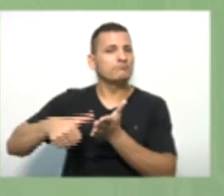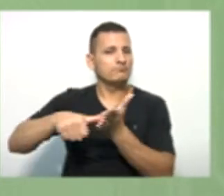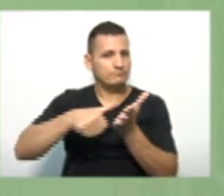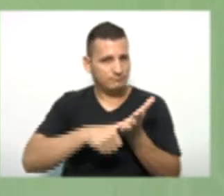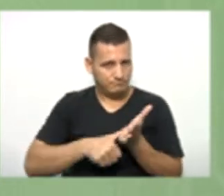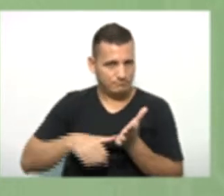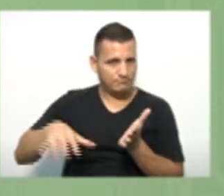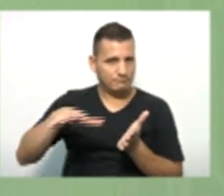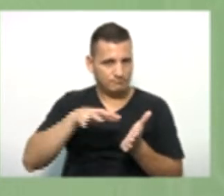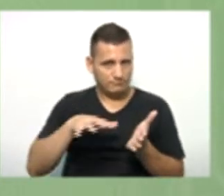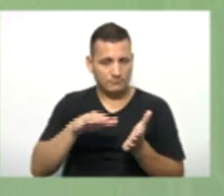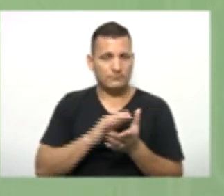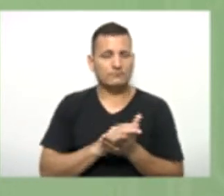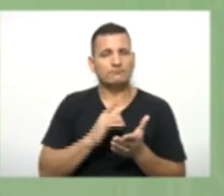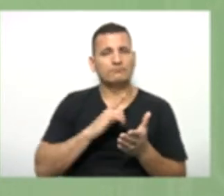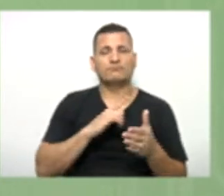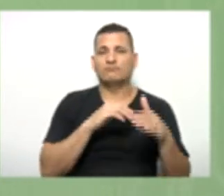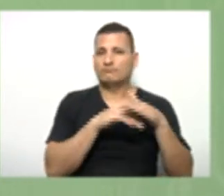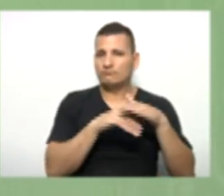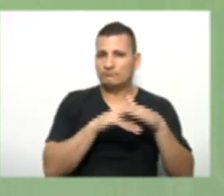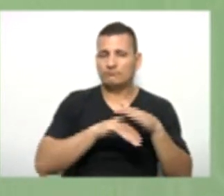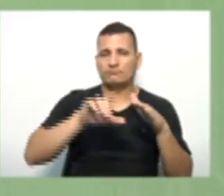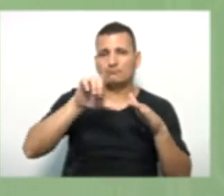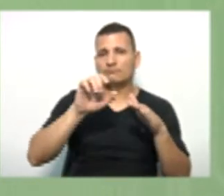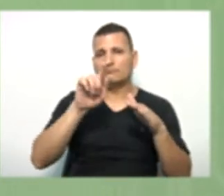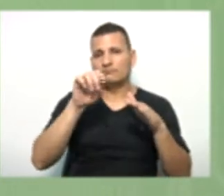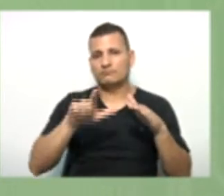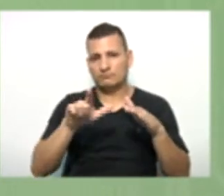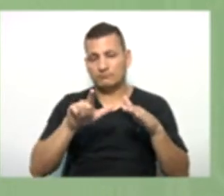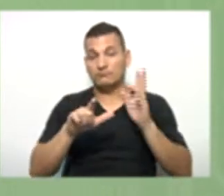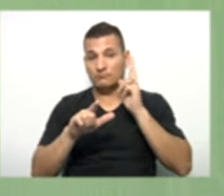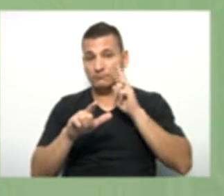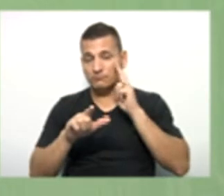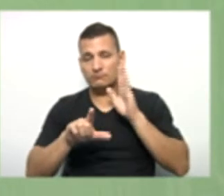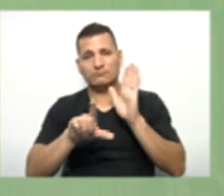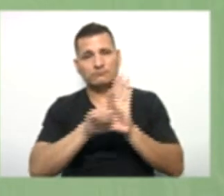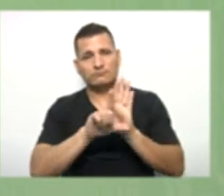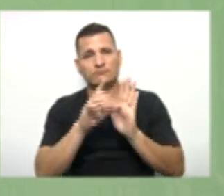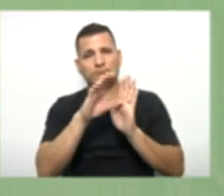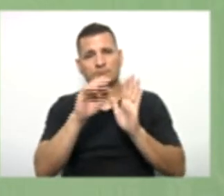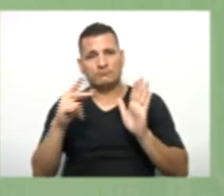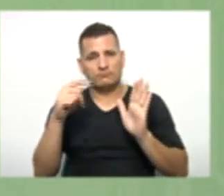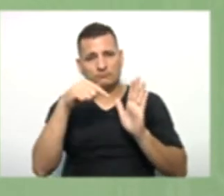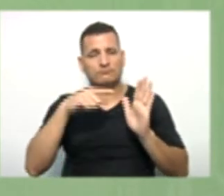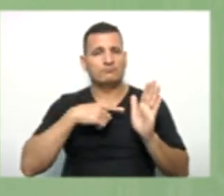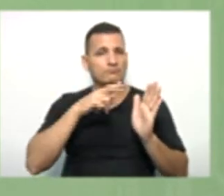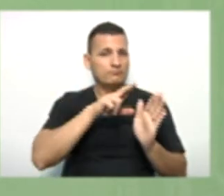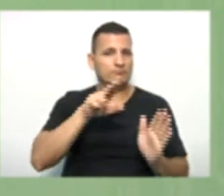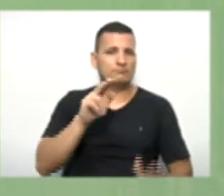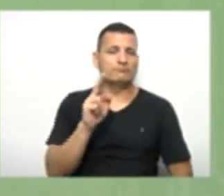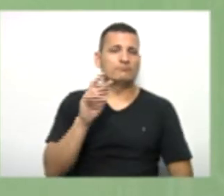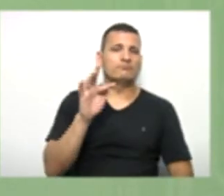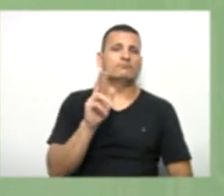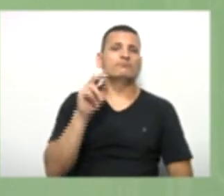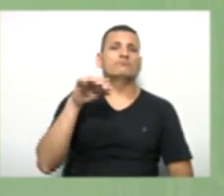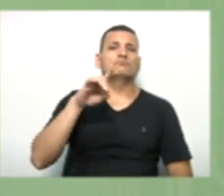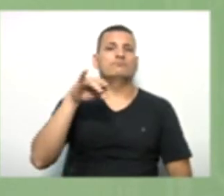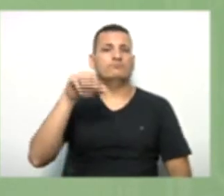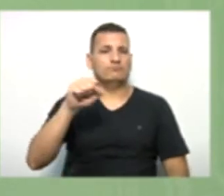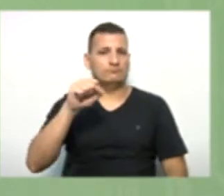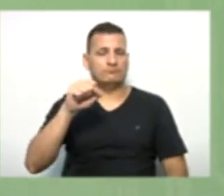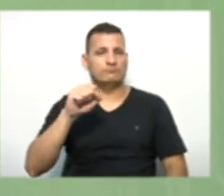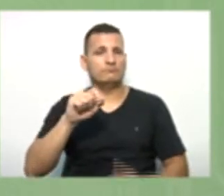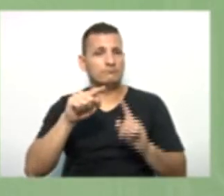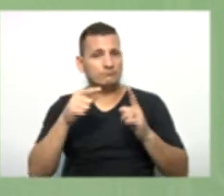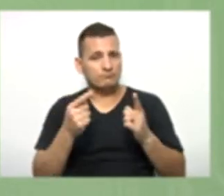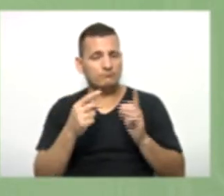temos a reserva legal, lembrando que na lei do cooperativismo lá fala em fundos, mas conforme as